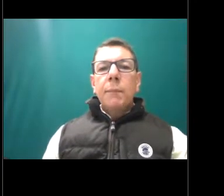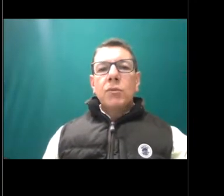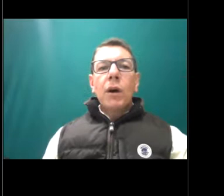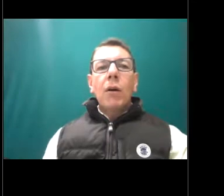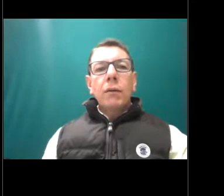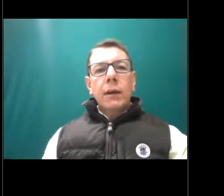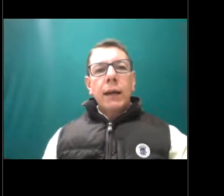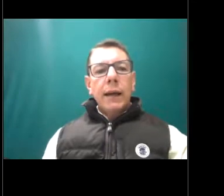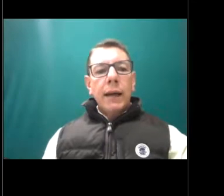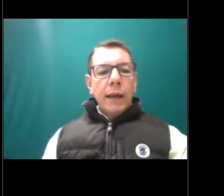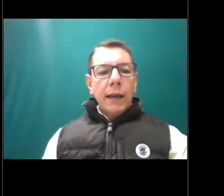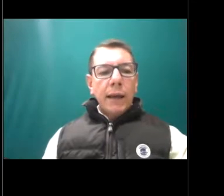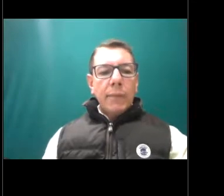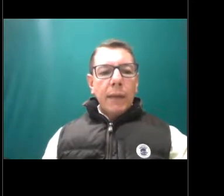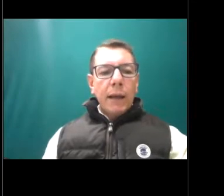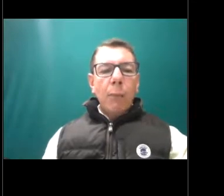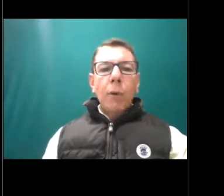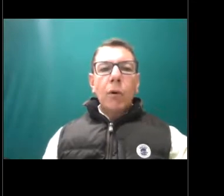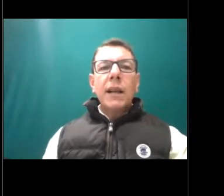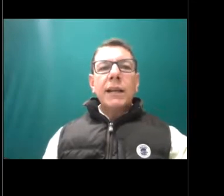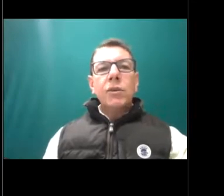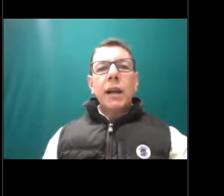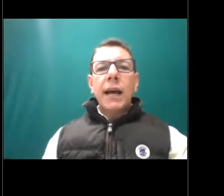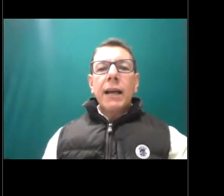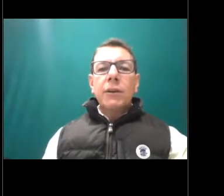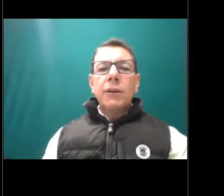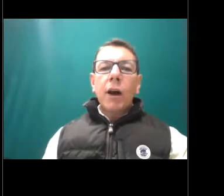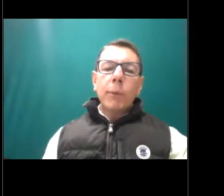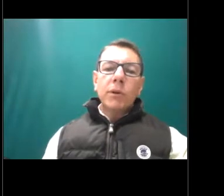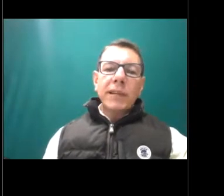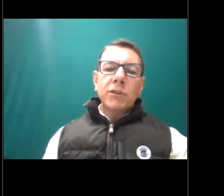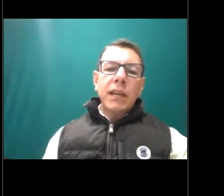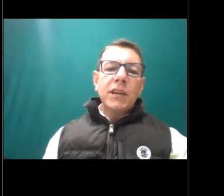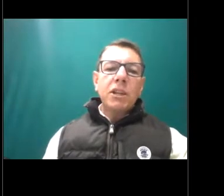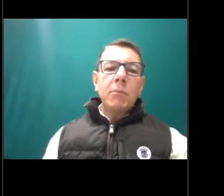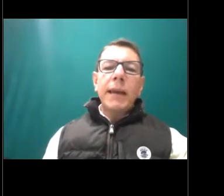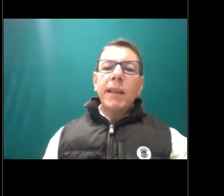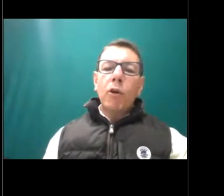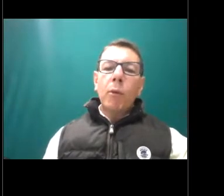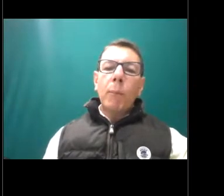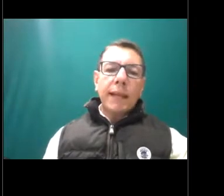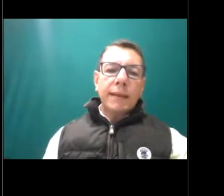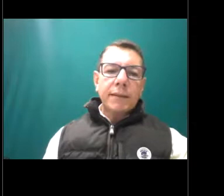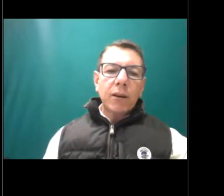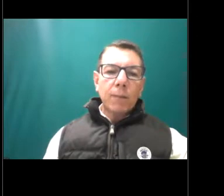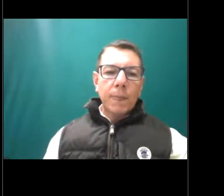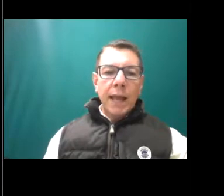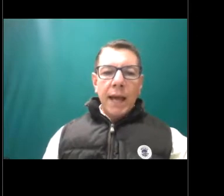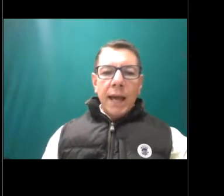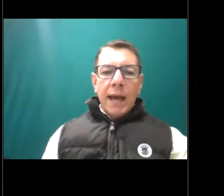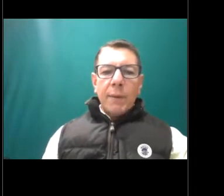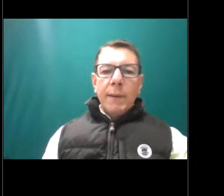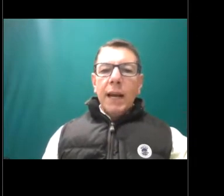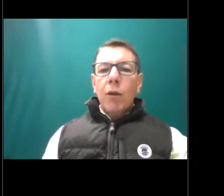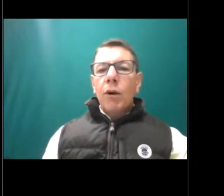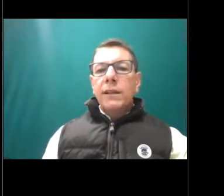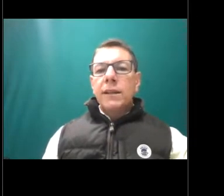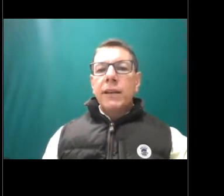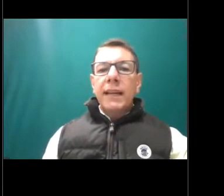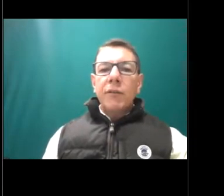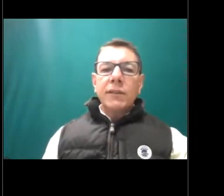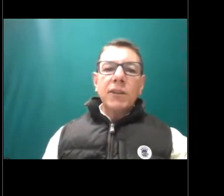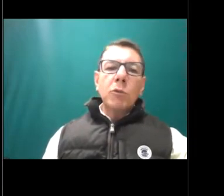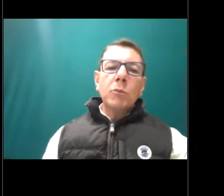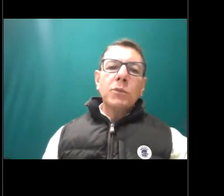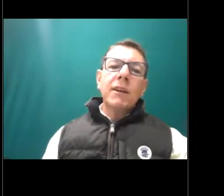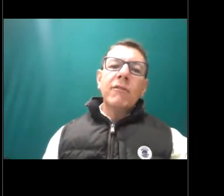Bom, aqui, pessoal, é um pouco relacionado, né, ao processo de enchimento e compactação. A primeira coisa,